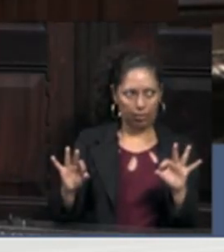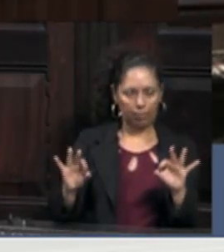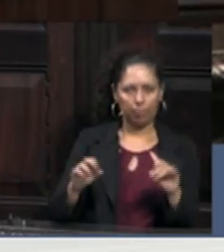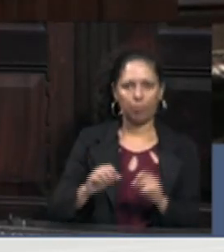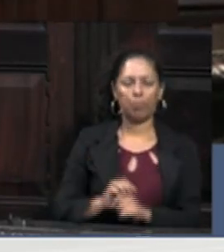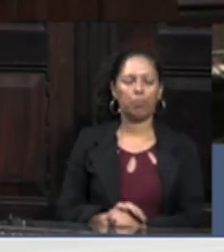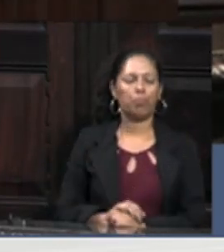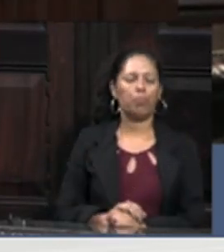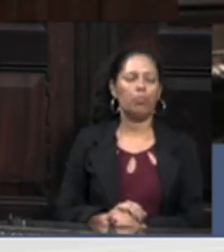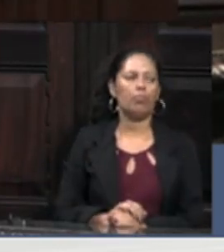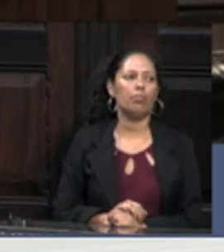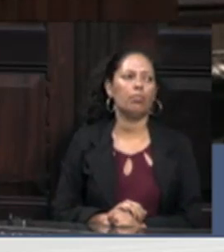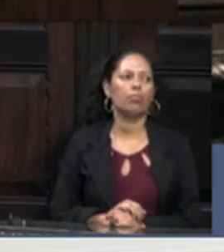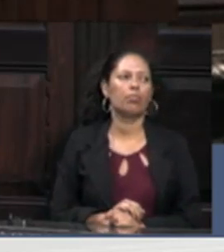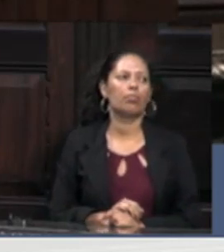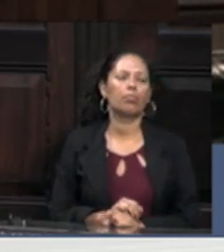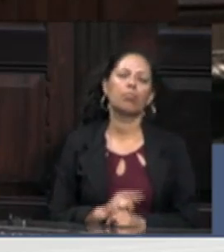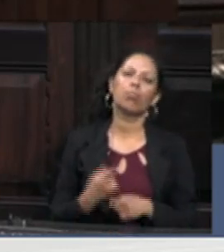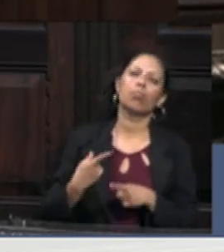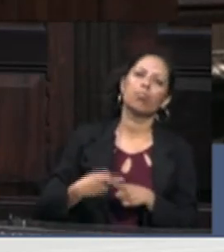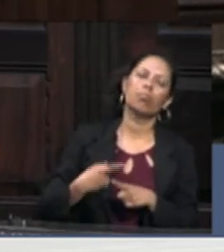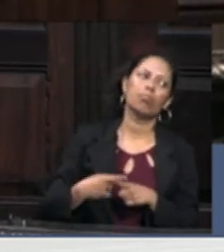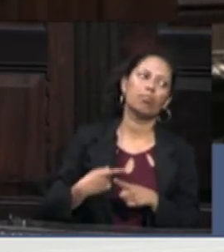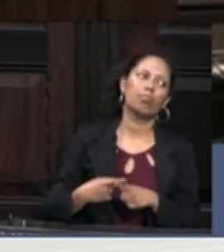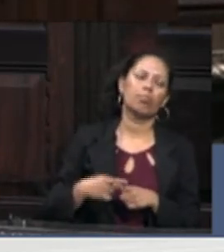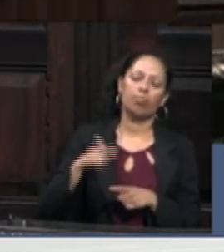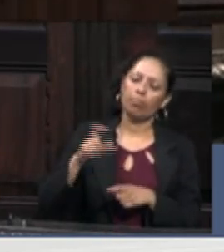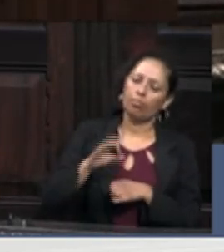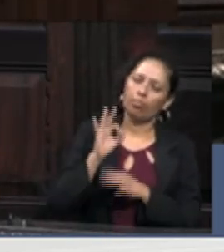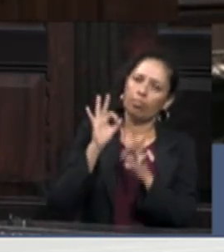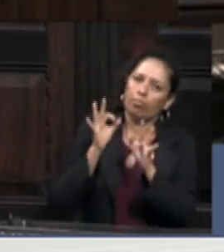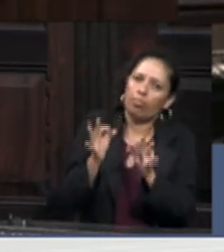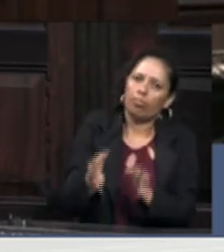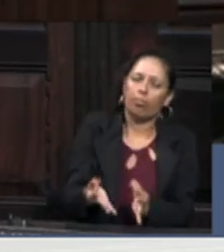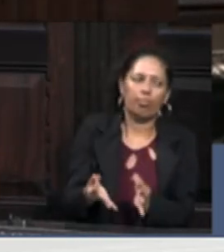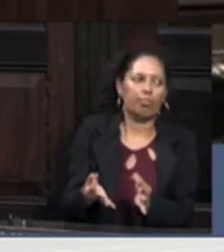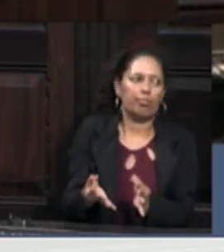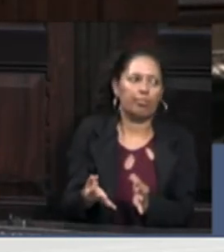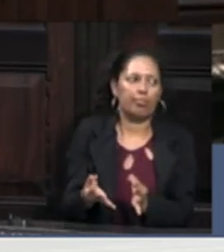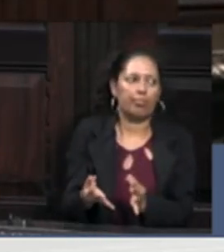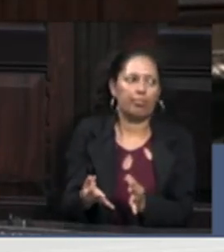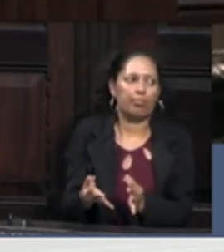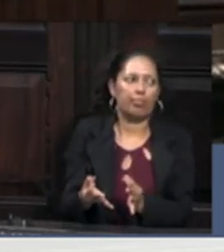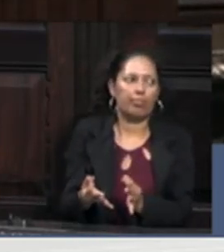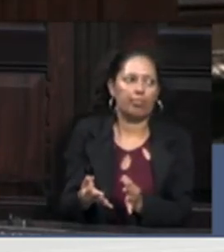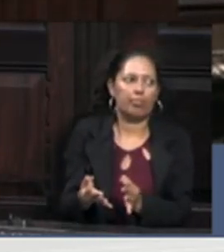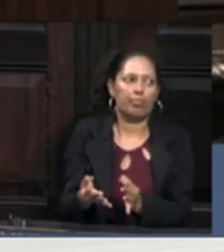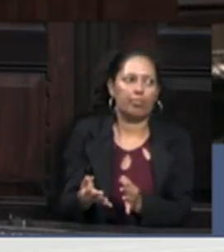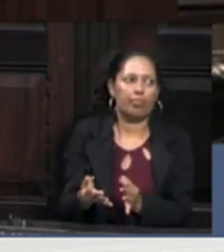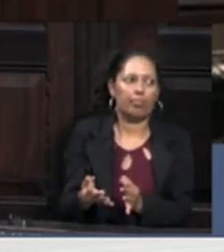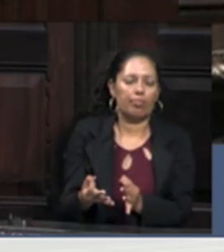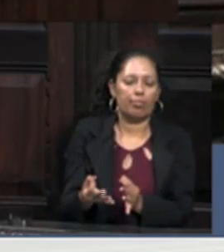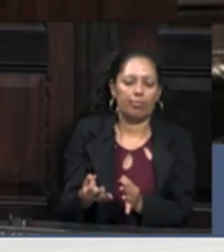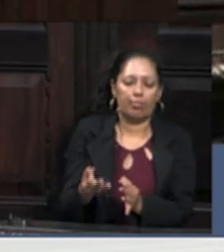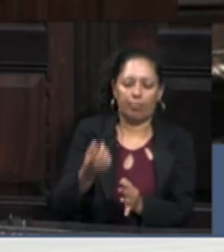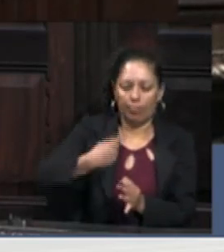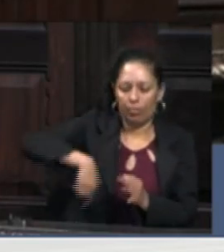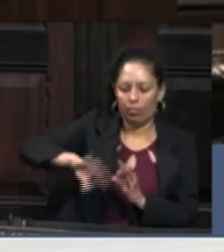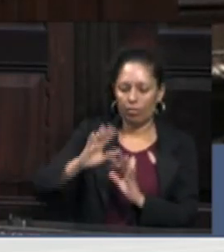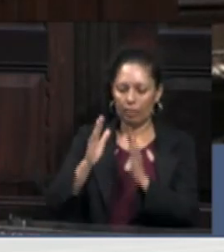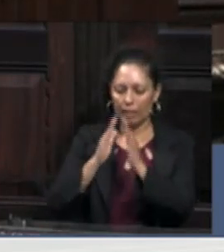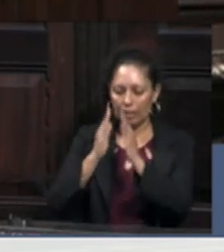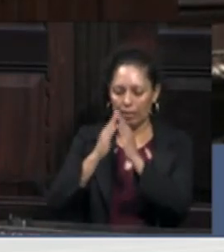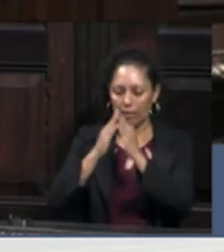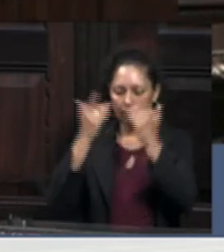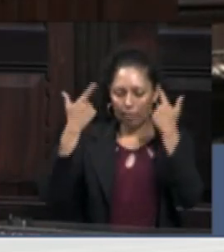PPA. Porque, é claro, aquilo que a gente, depois de uma análise com um